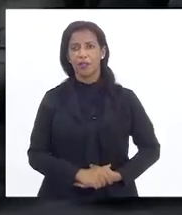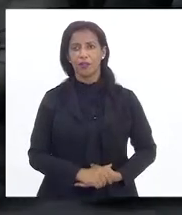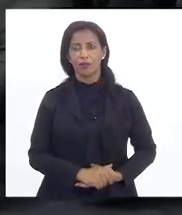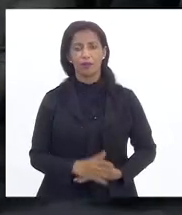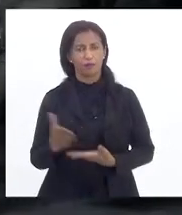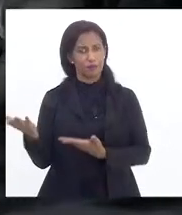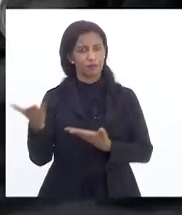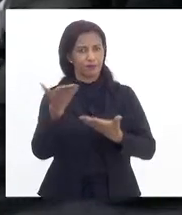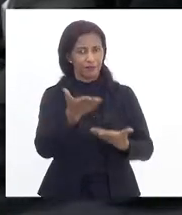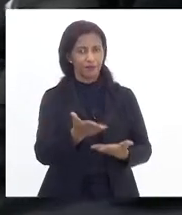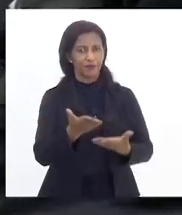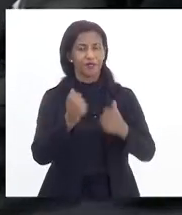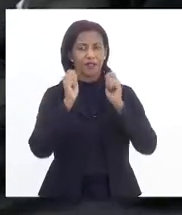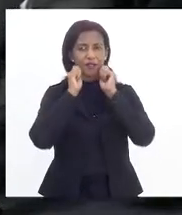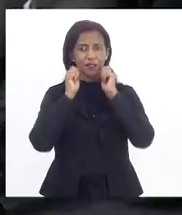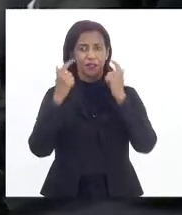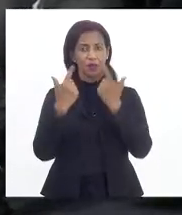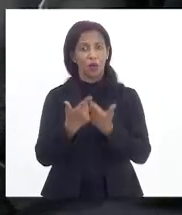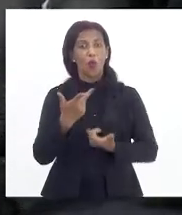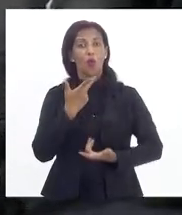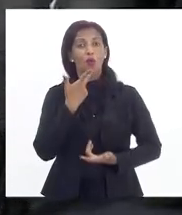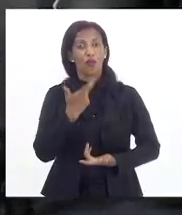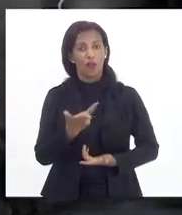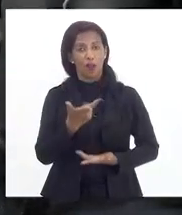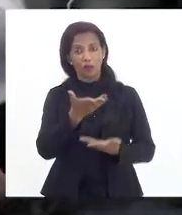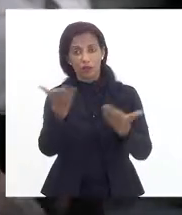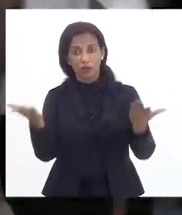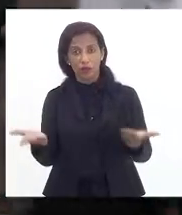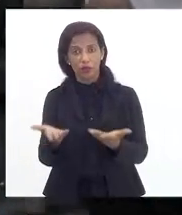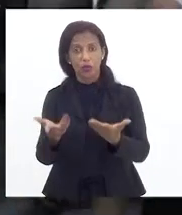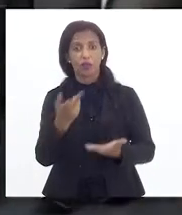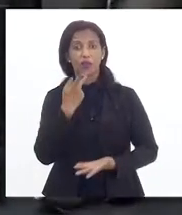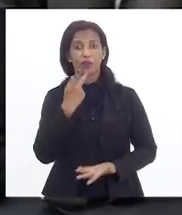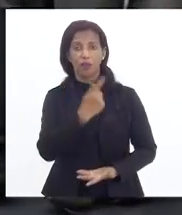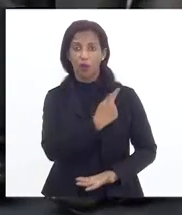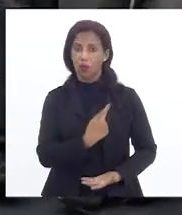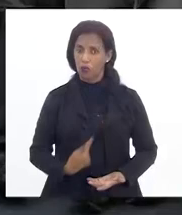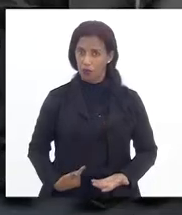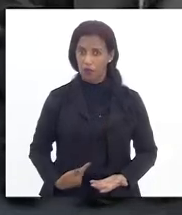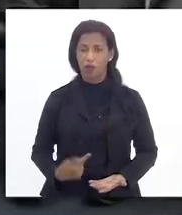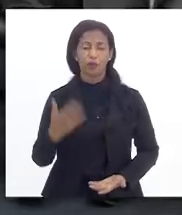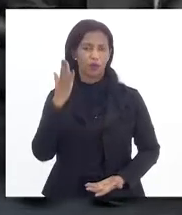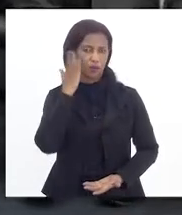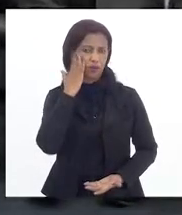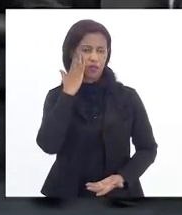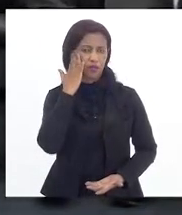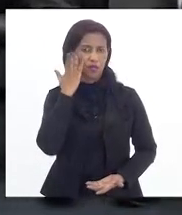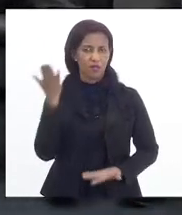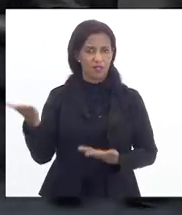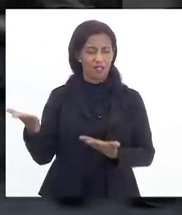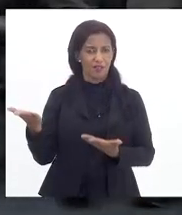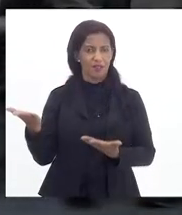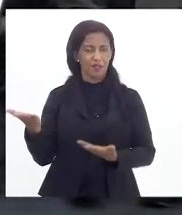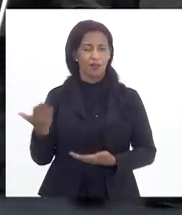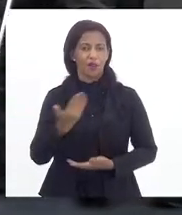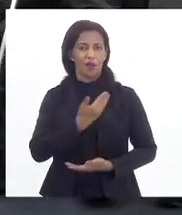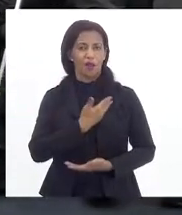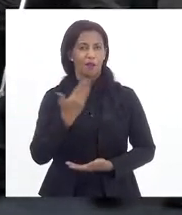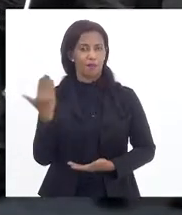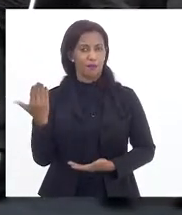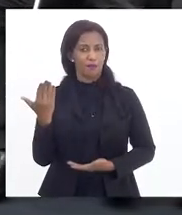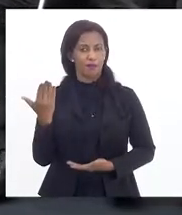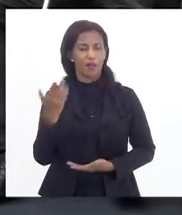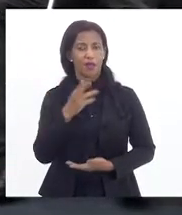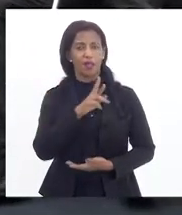apresentaram para casa quando eu digo Senhores o governo eu sei que foi lá o o nosso companheiro que